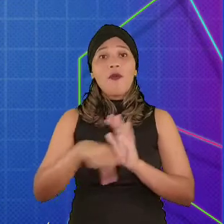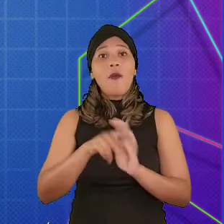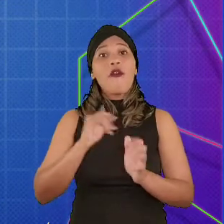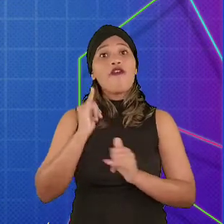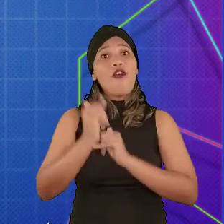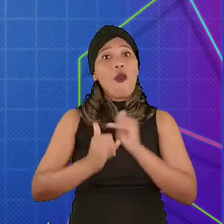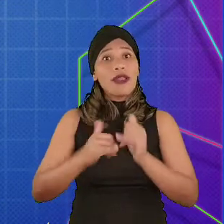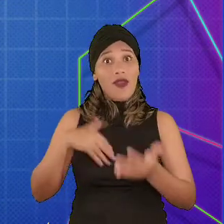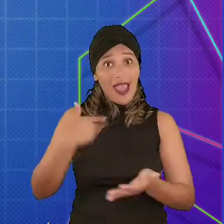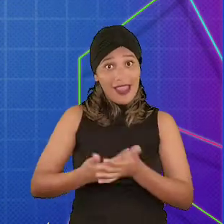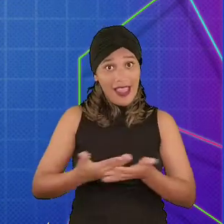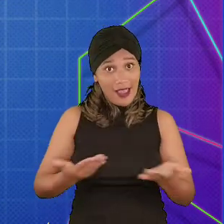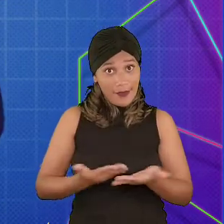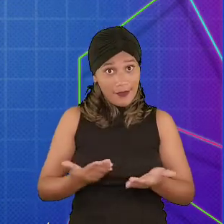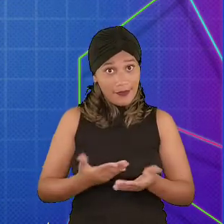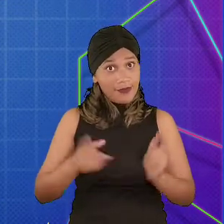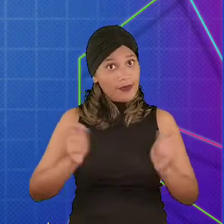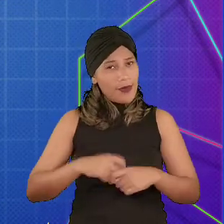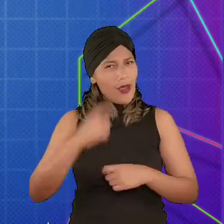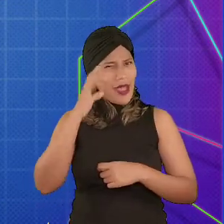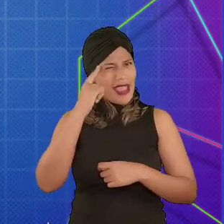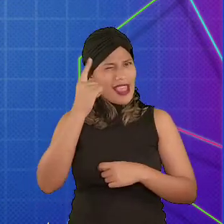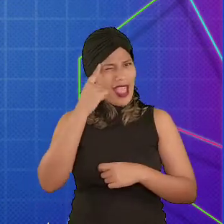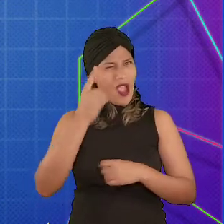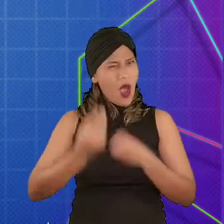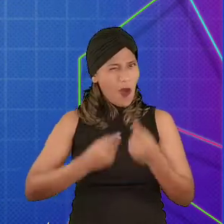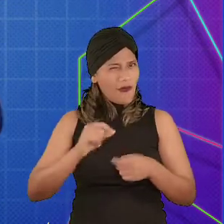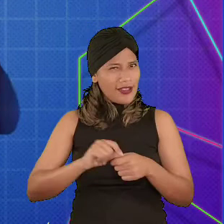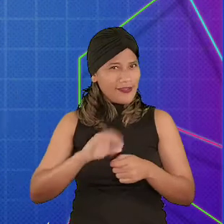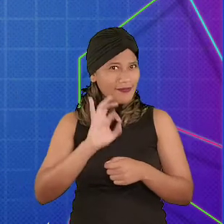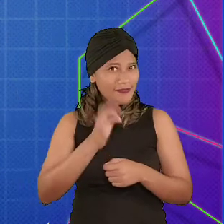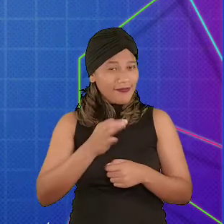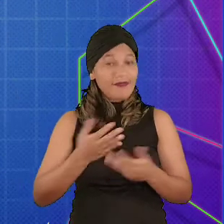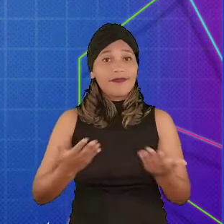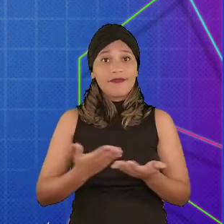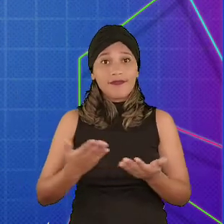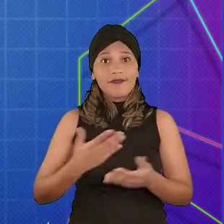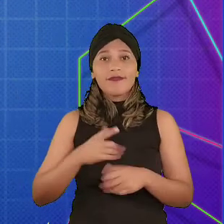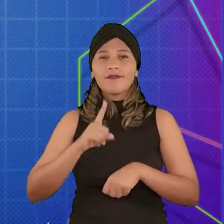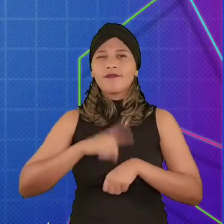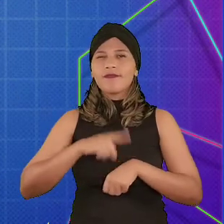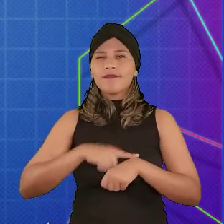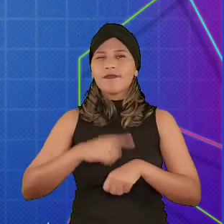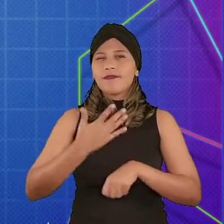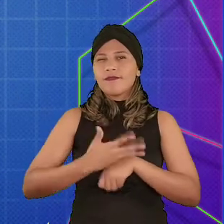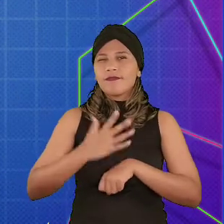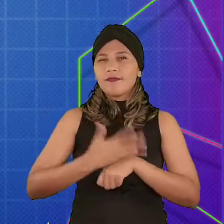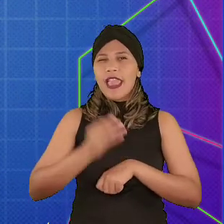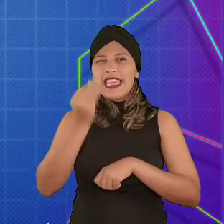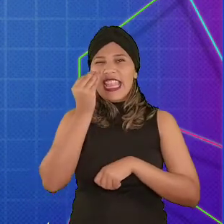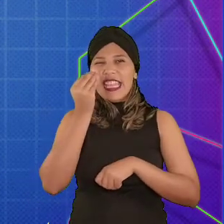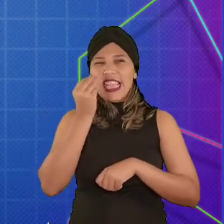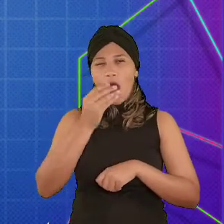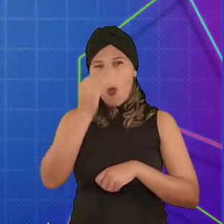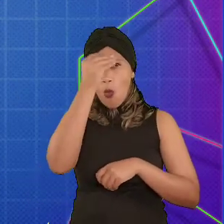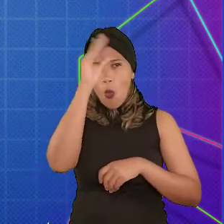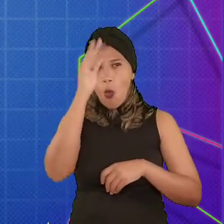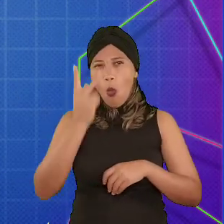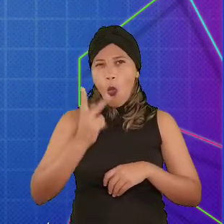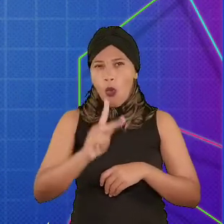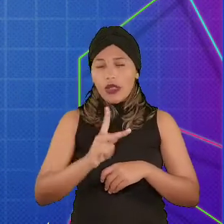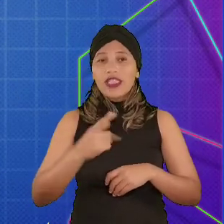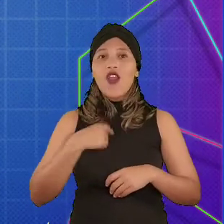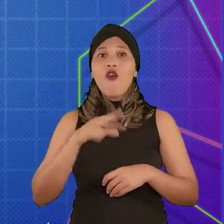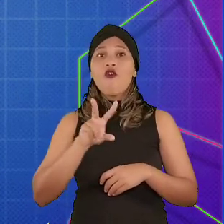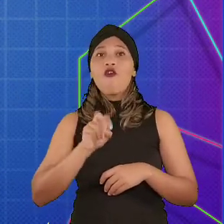e esquerda com as informações que temos até aqui você já deve ter uma ideia de como fazer isso agora que você tiver um tempinho para testar o conhecimento